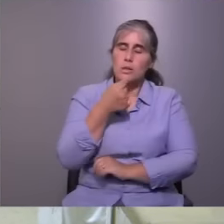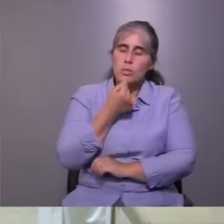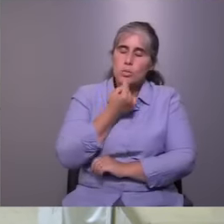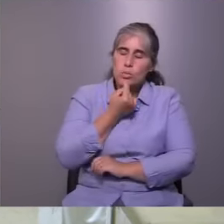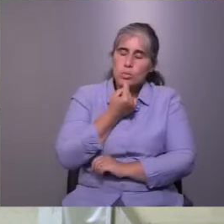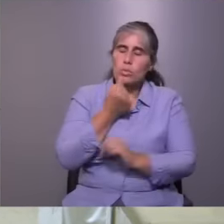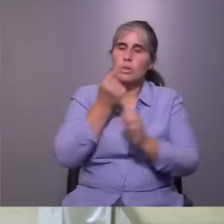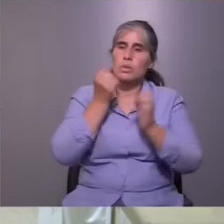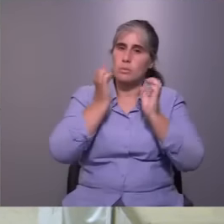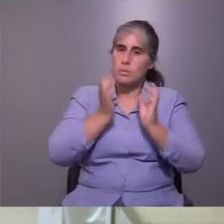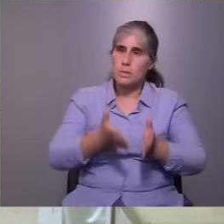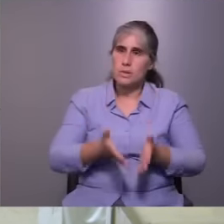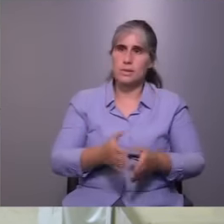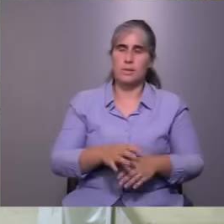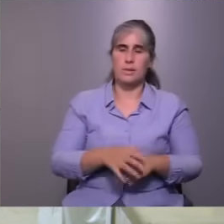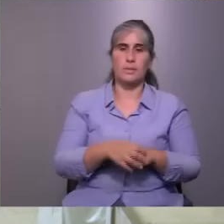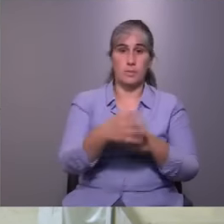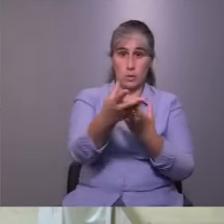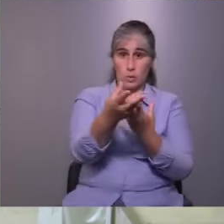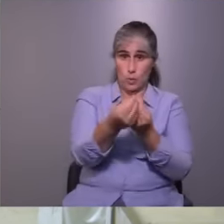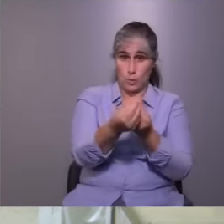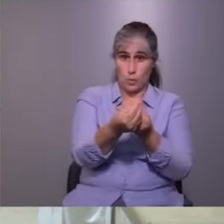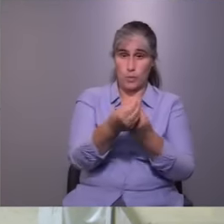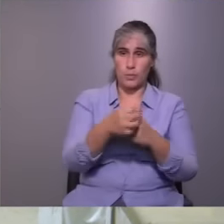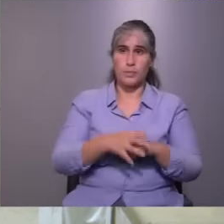rezai, rezai